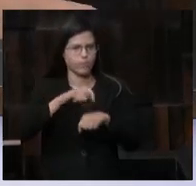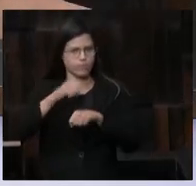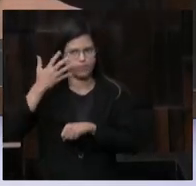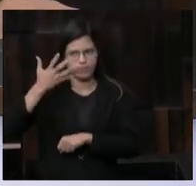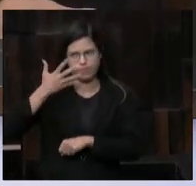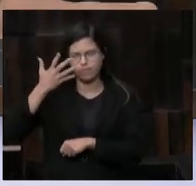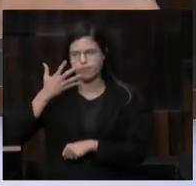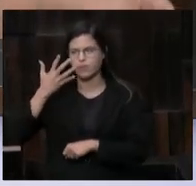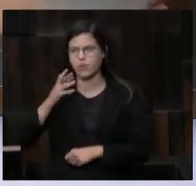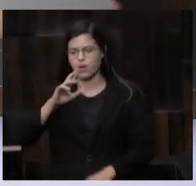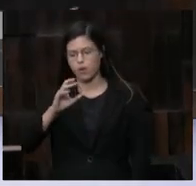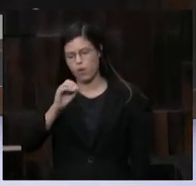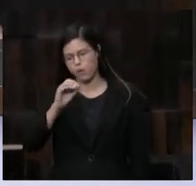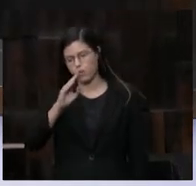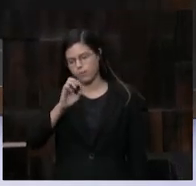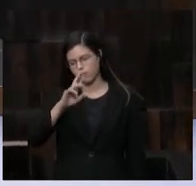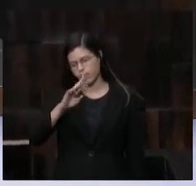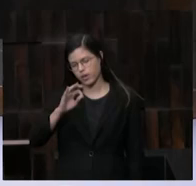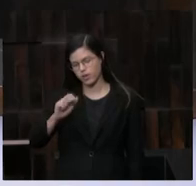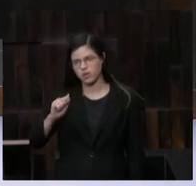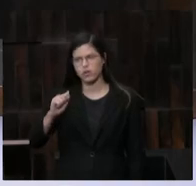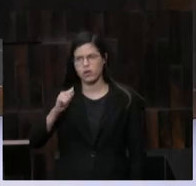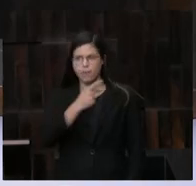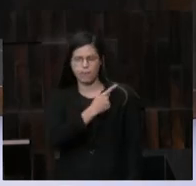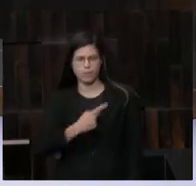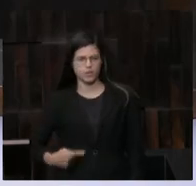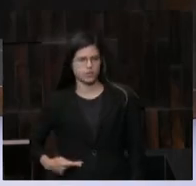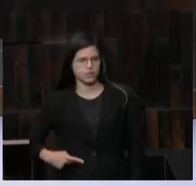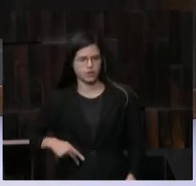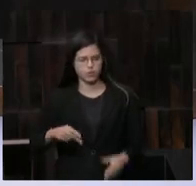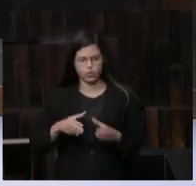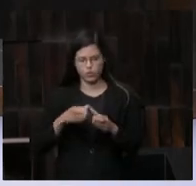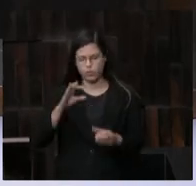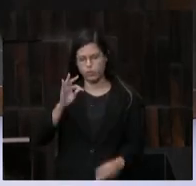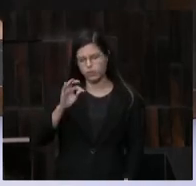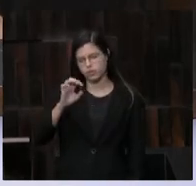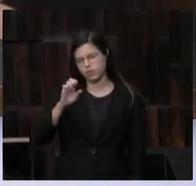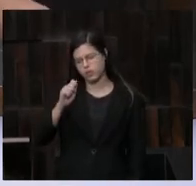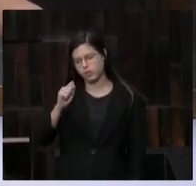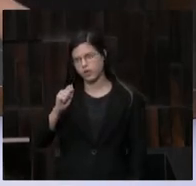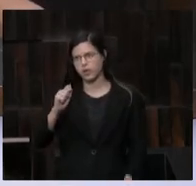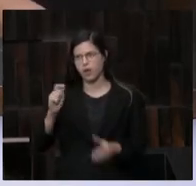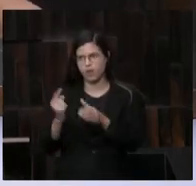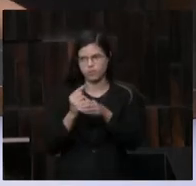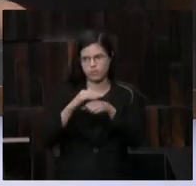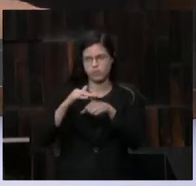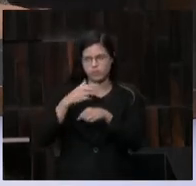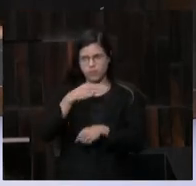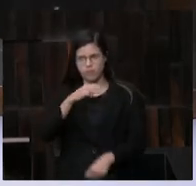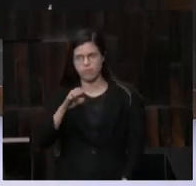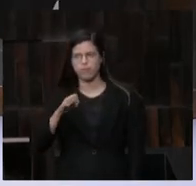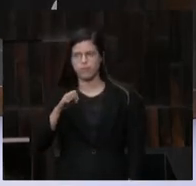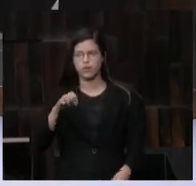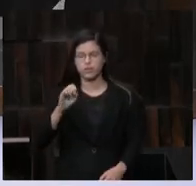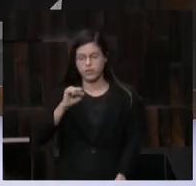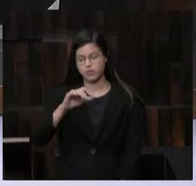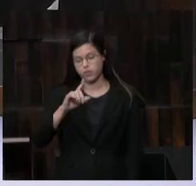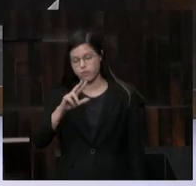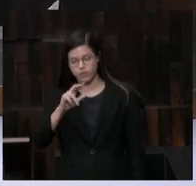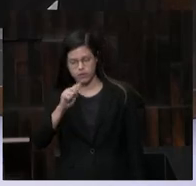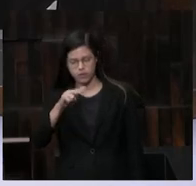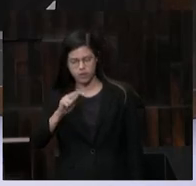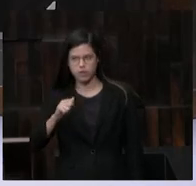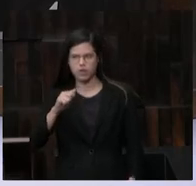a Roberta Maia, presidente do TEA Acolher Mães, Silvana Batista do Nascimento, suplente do